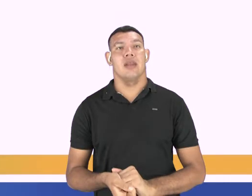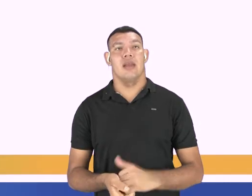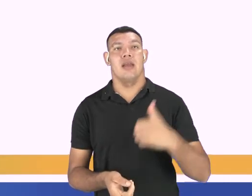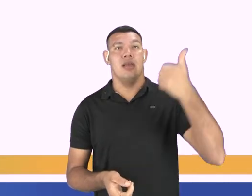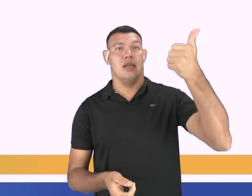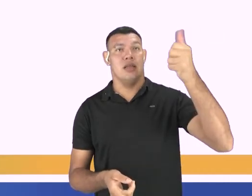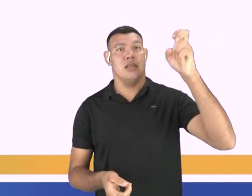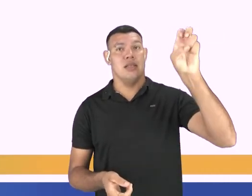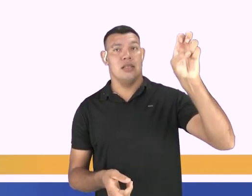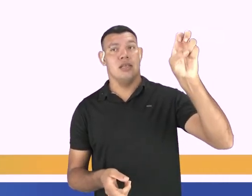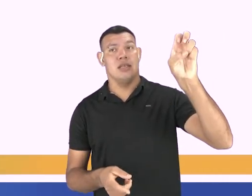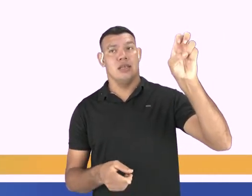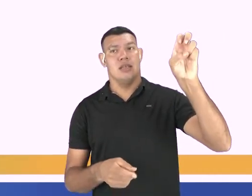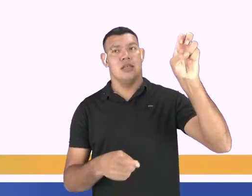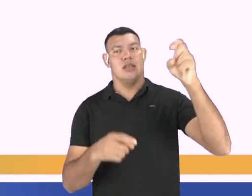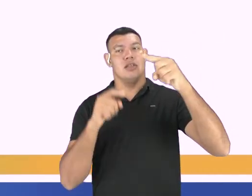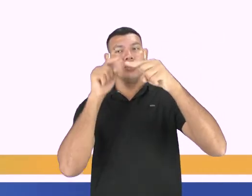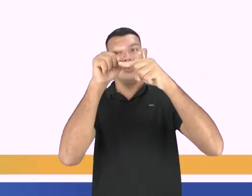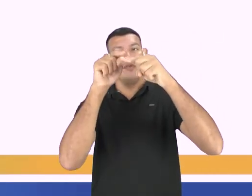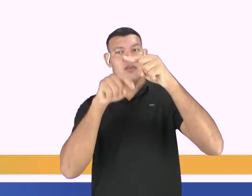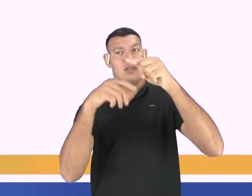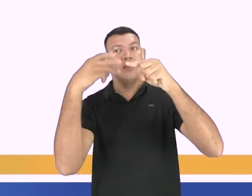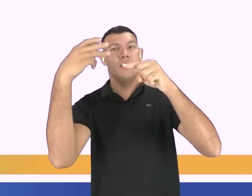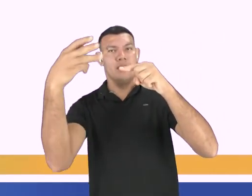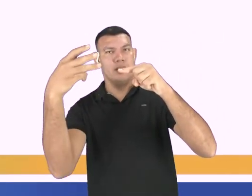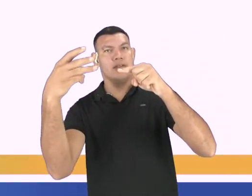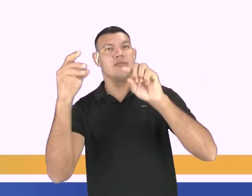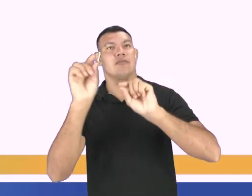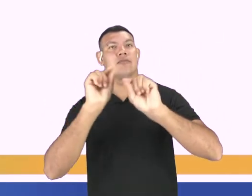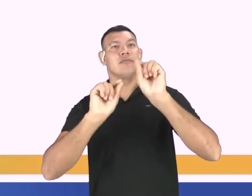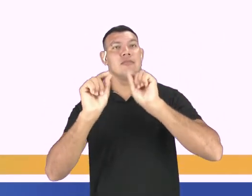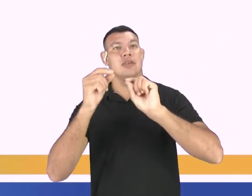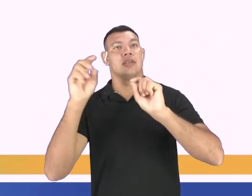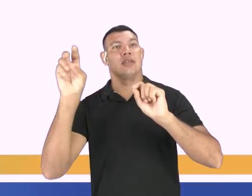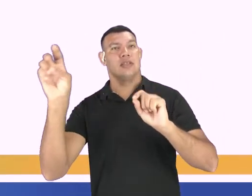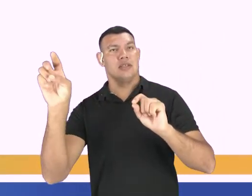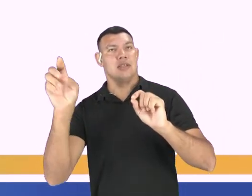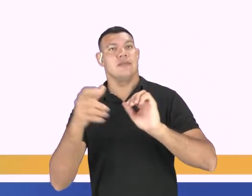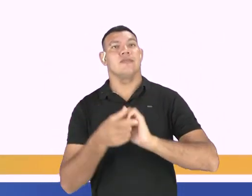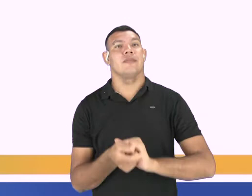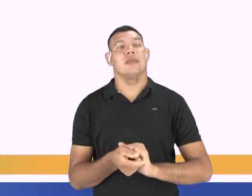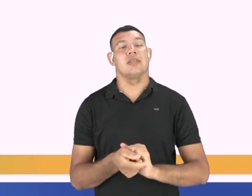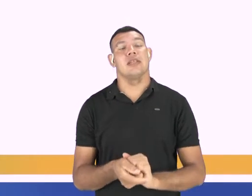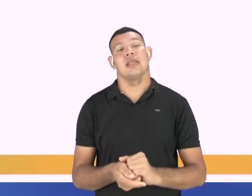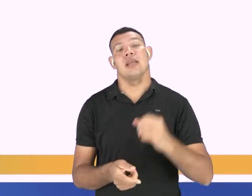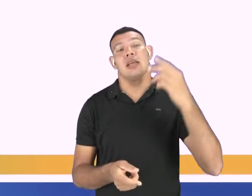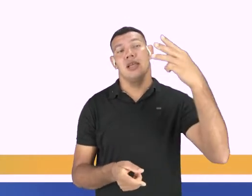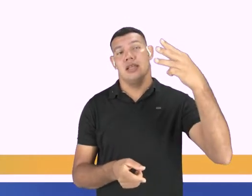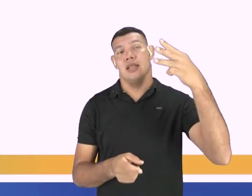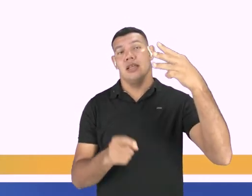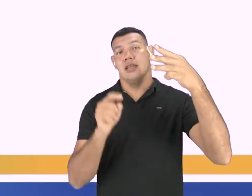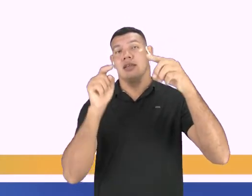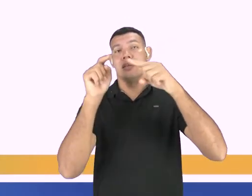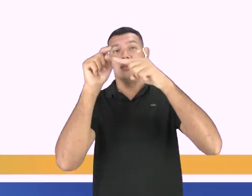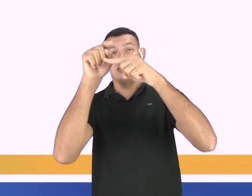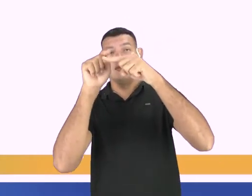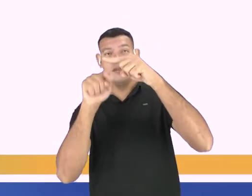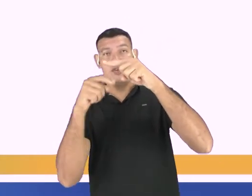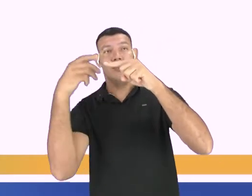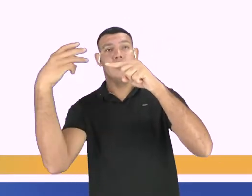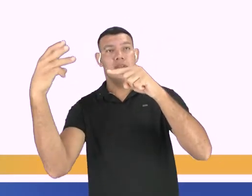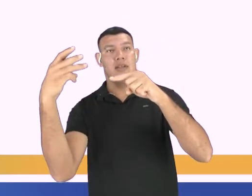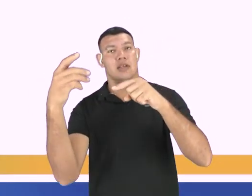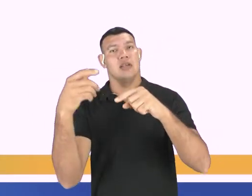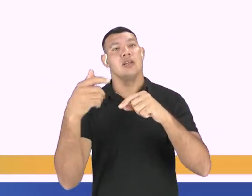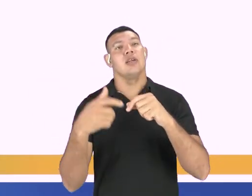15 para 3, nós temos o número 5 como resultado. E dividindo 3 para 3, nós temos 1 como resultado. Ainda